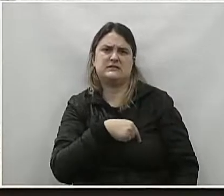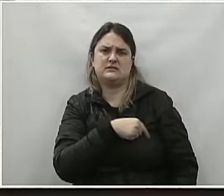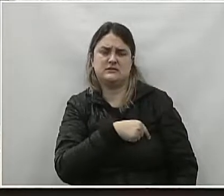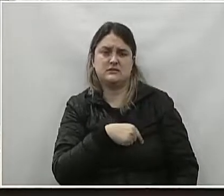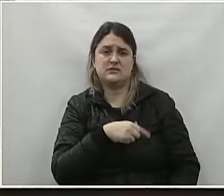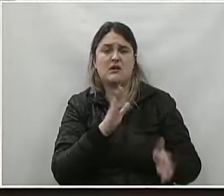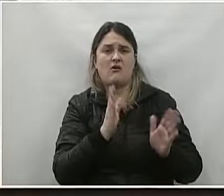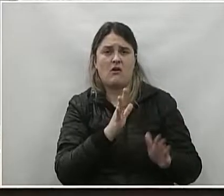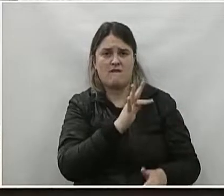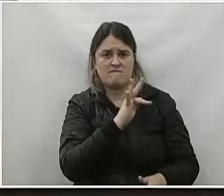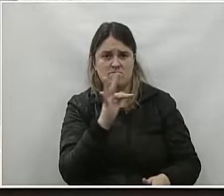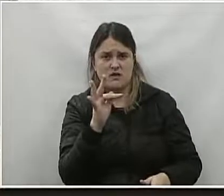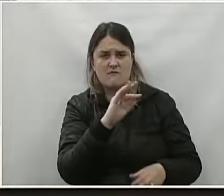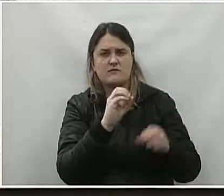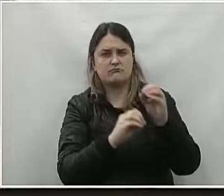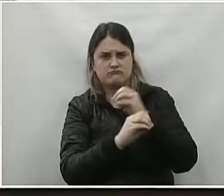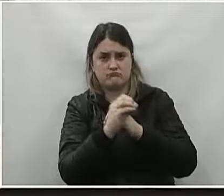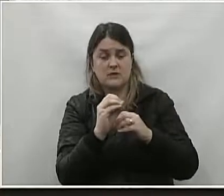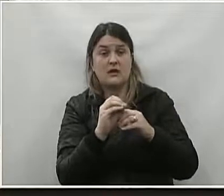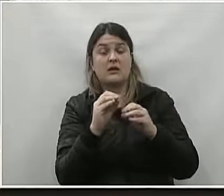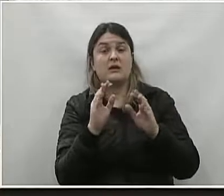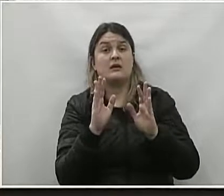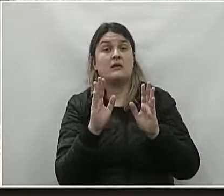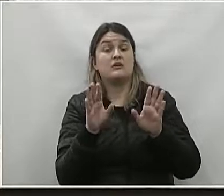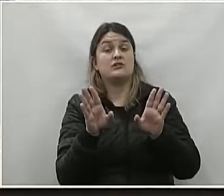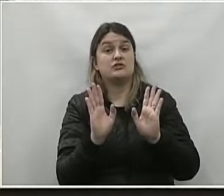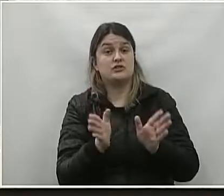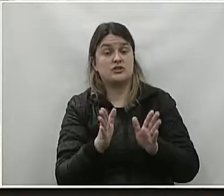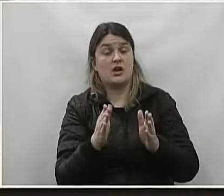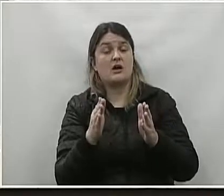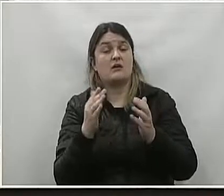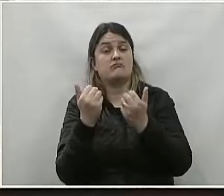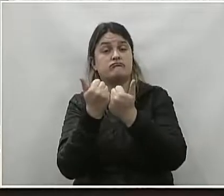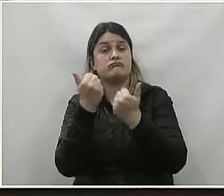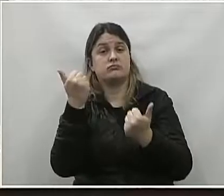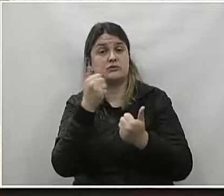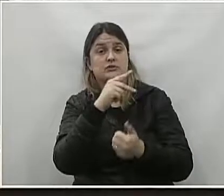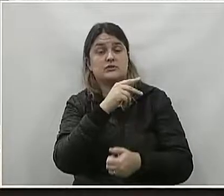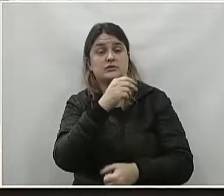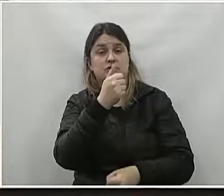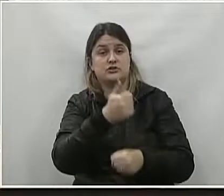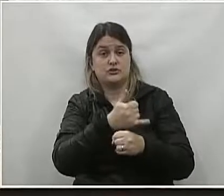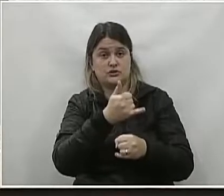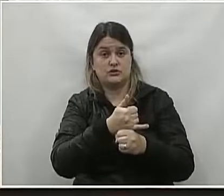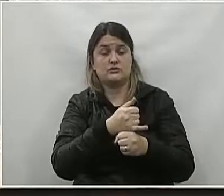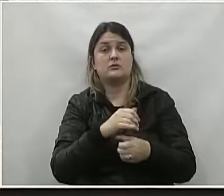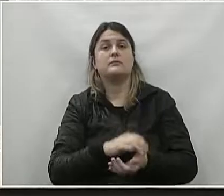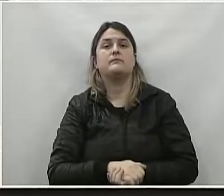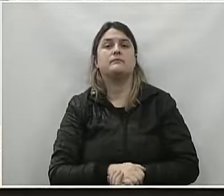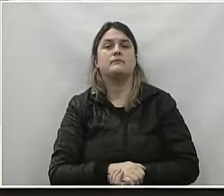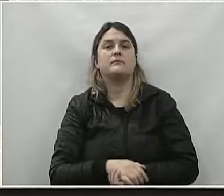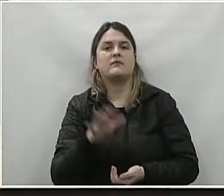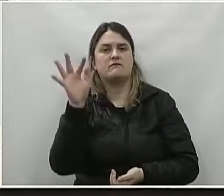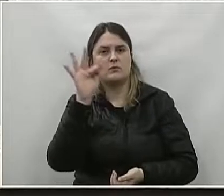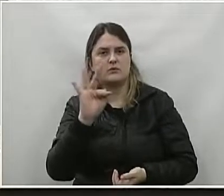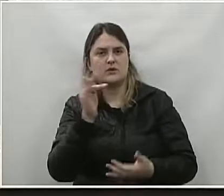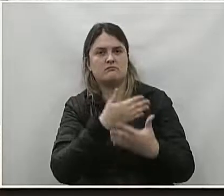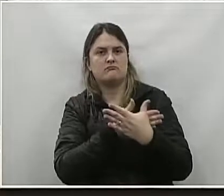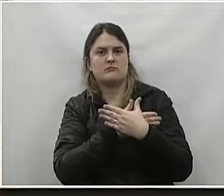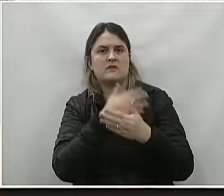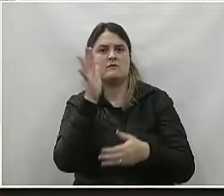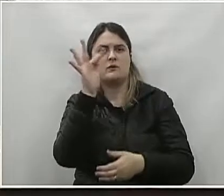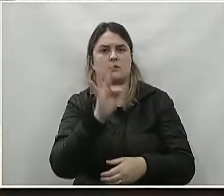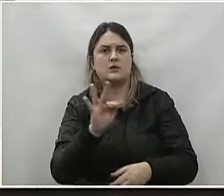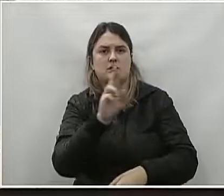hoje Unispar, onde chegou a ser vice-diretora e, posteriormente, diretora. Uniguaçu,